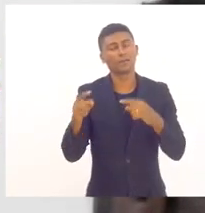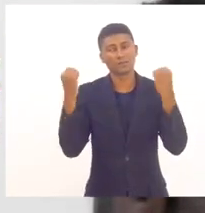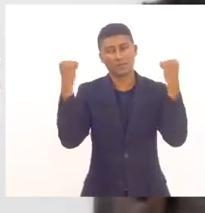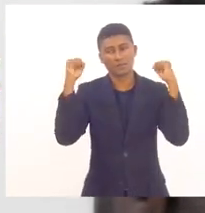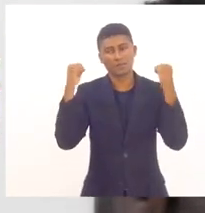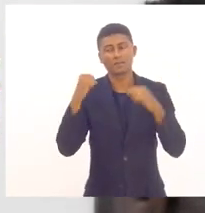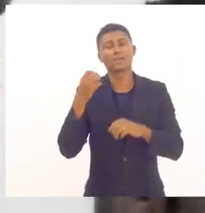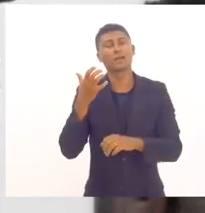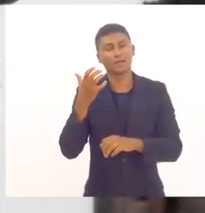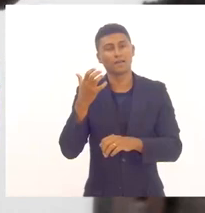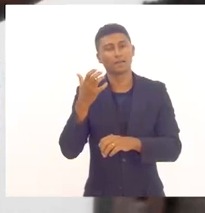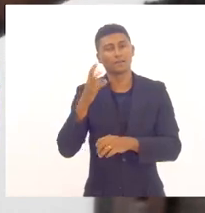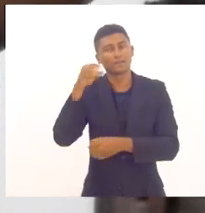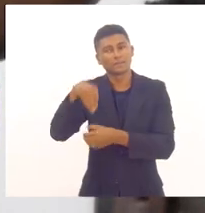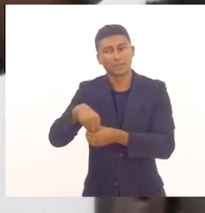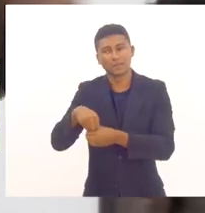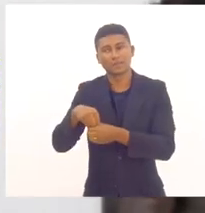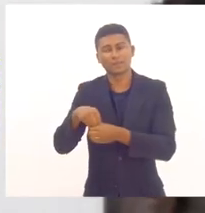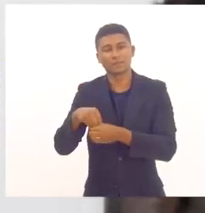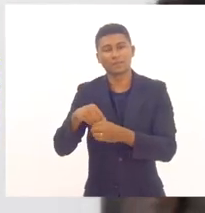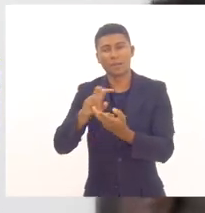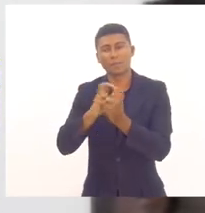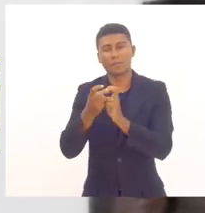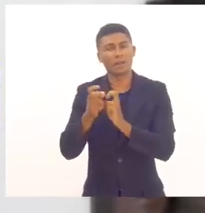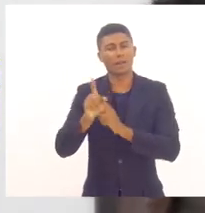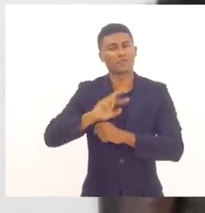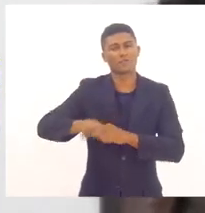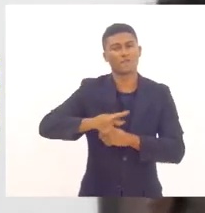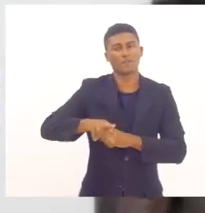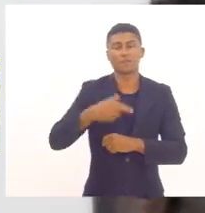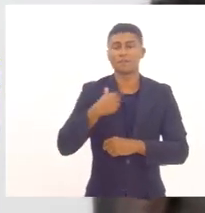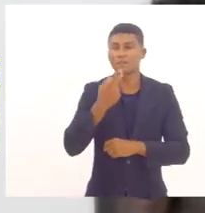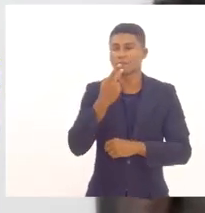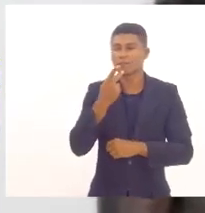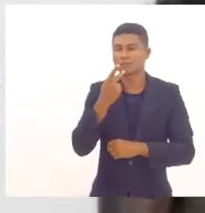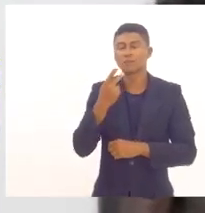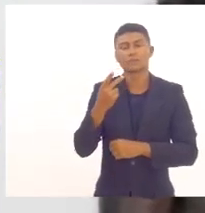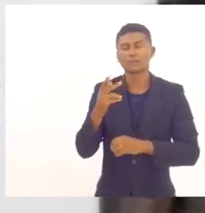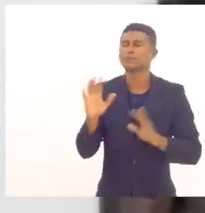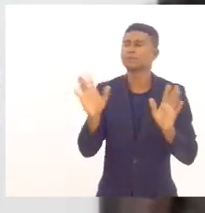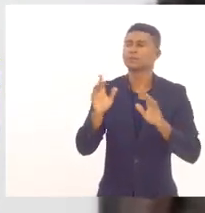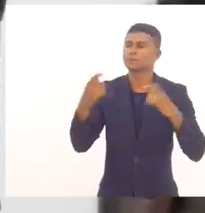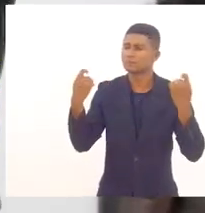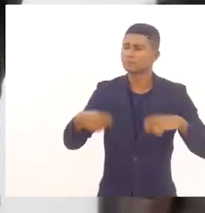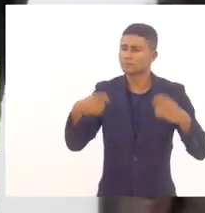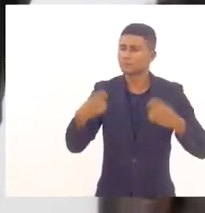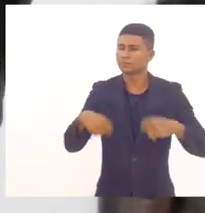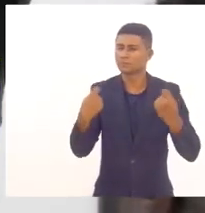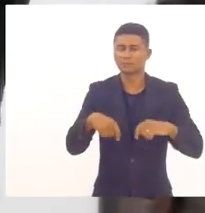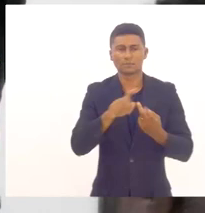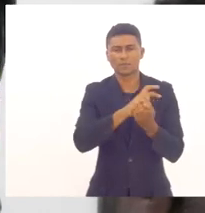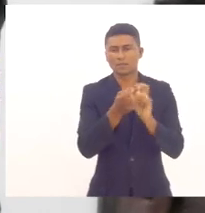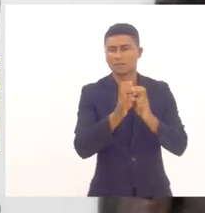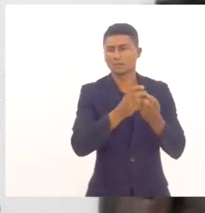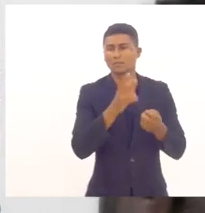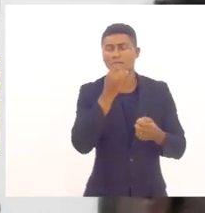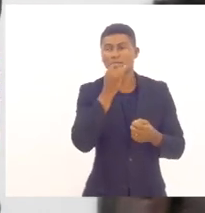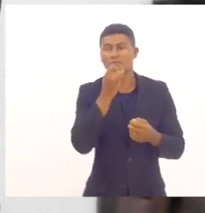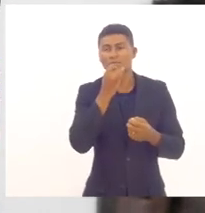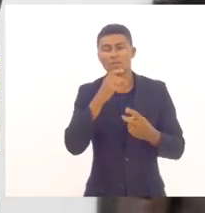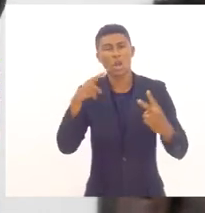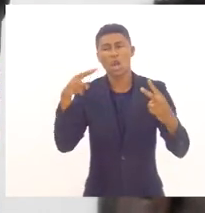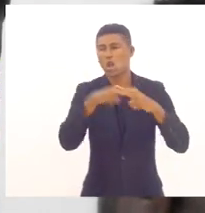de nome que falou, nós temos que melhorar o nível. E eu respondi, a capoeira nasceu em alto nível. Você sabe o que é nascer por lutar por